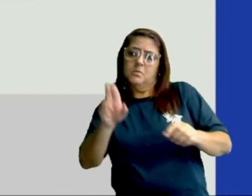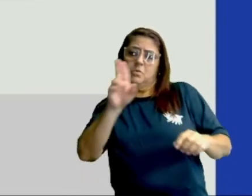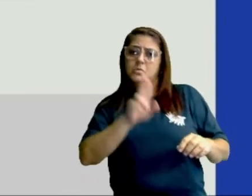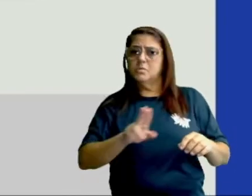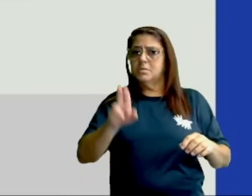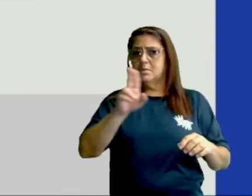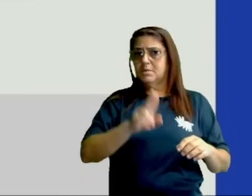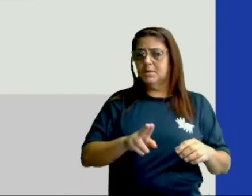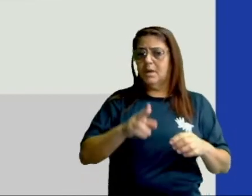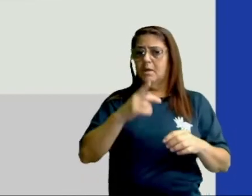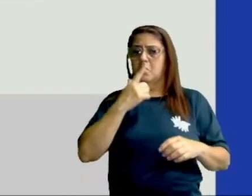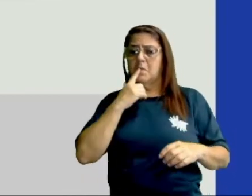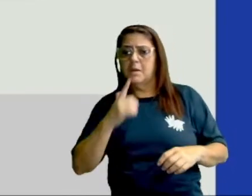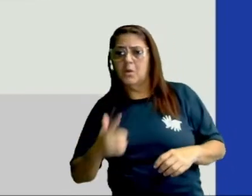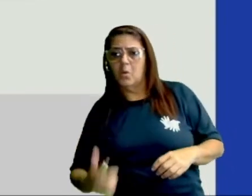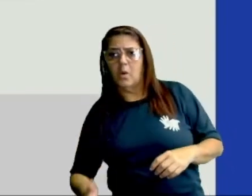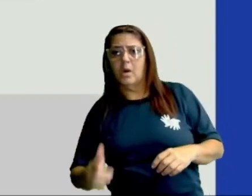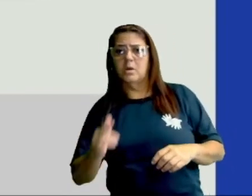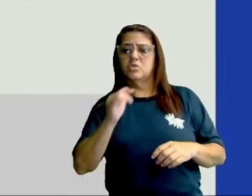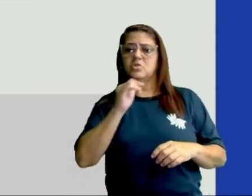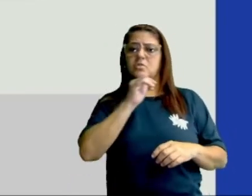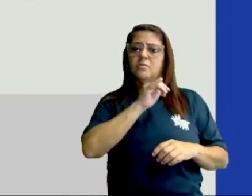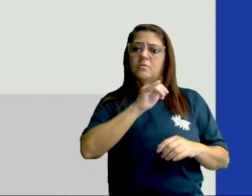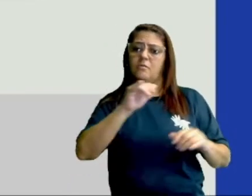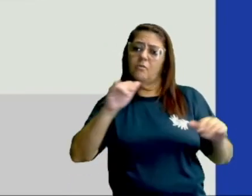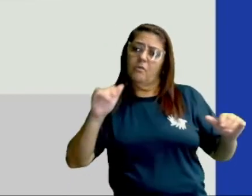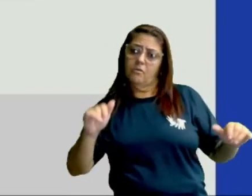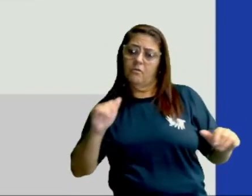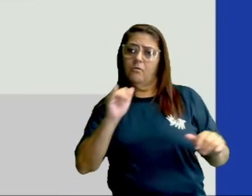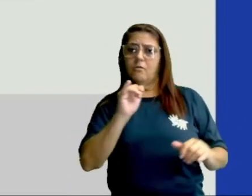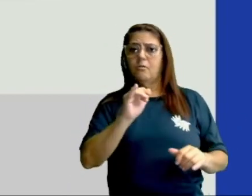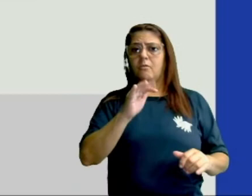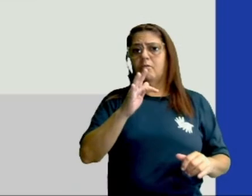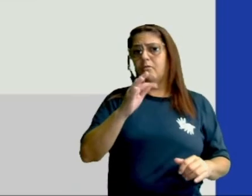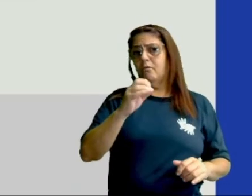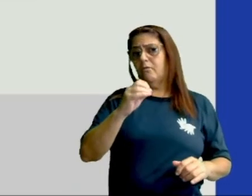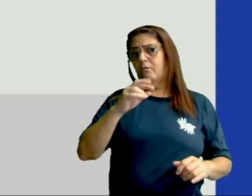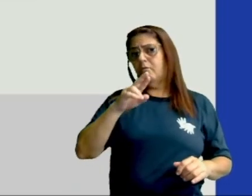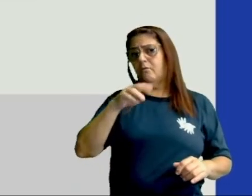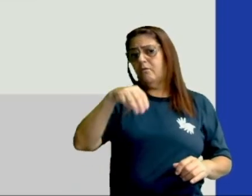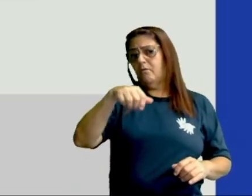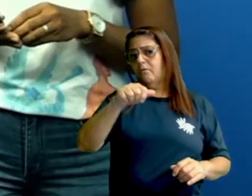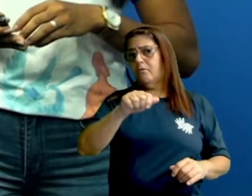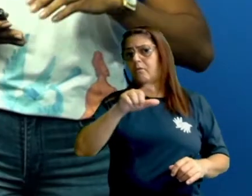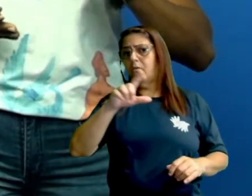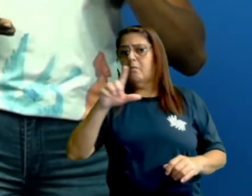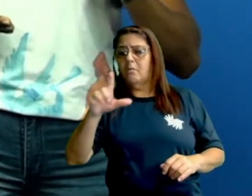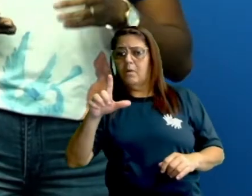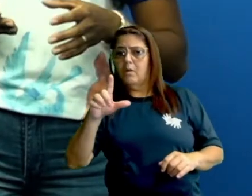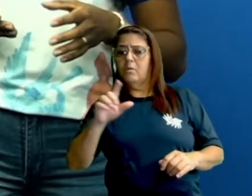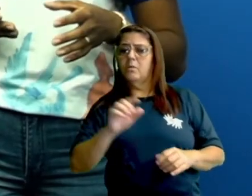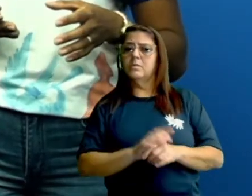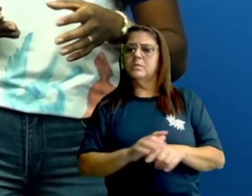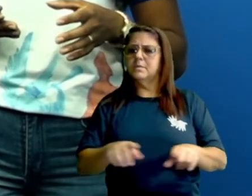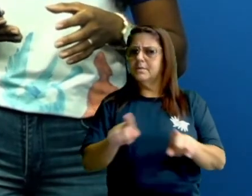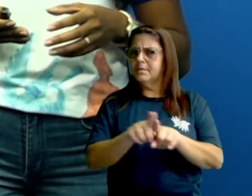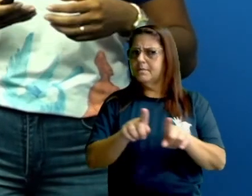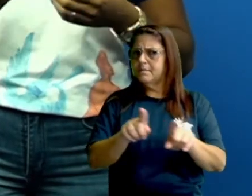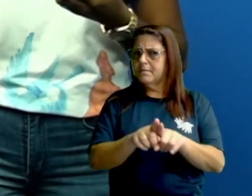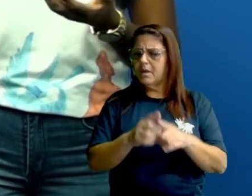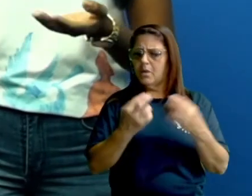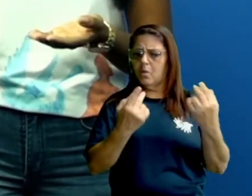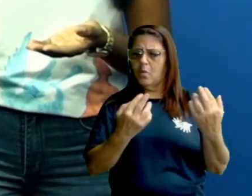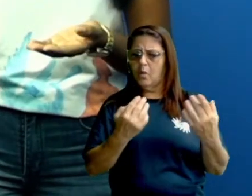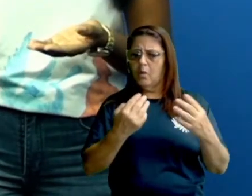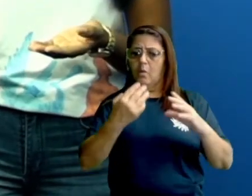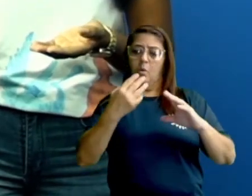forma, pode ser numa linguagem informal, vai depender do público, e também a interação é assíncrona, da mesma forma do e-mail.